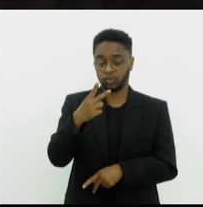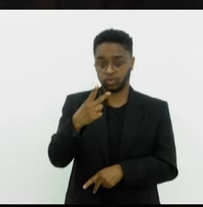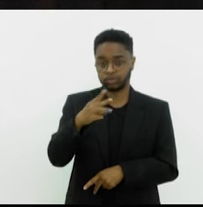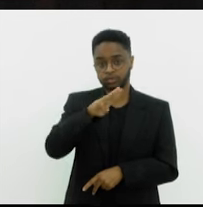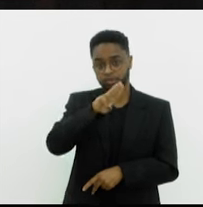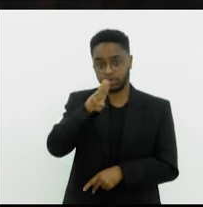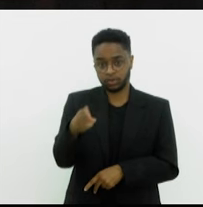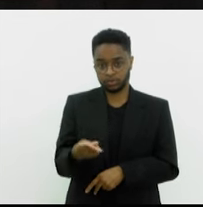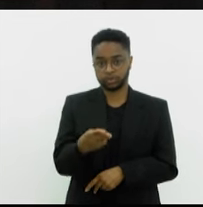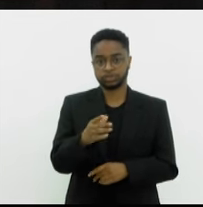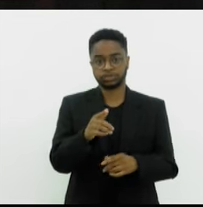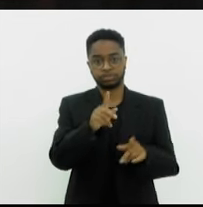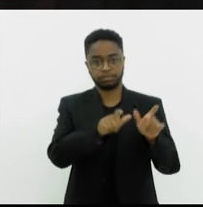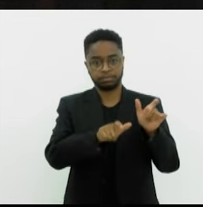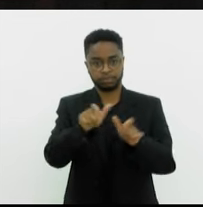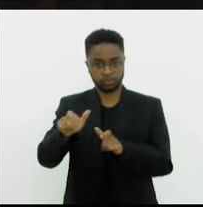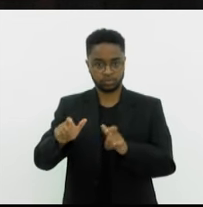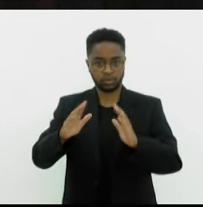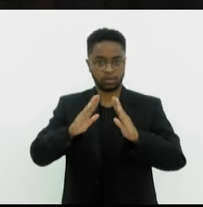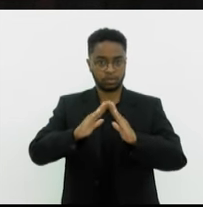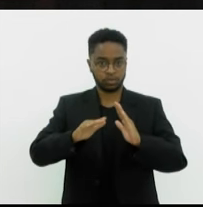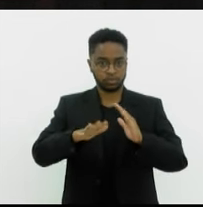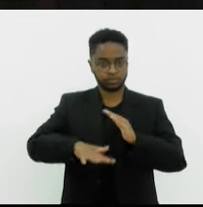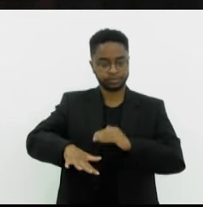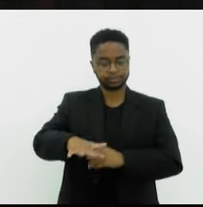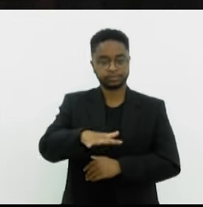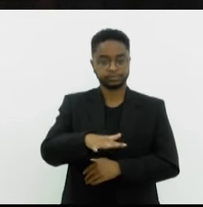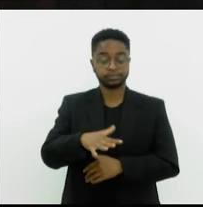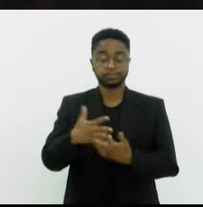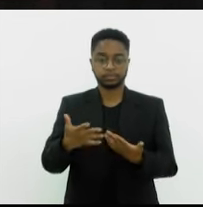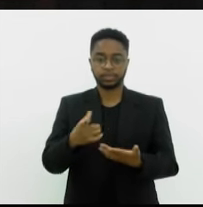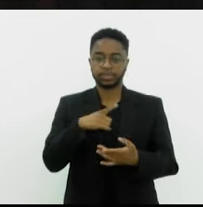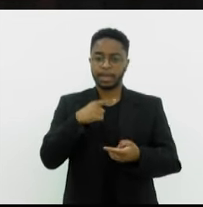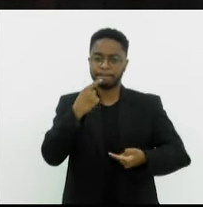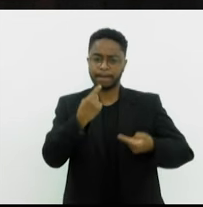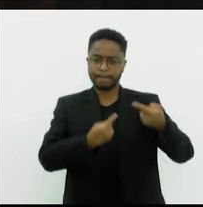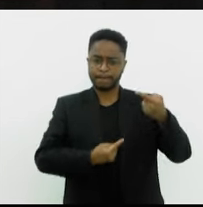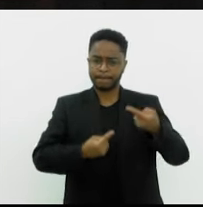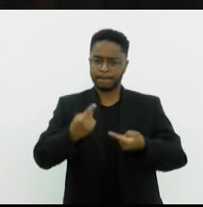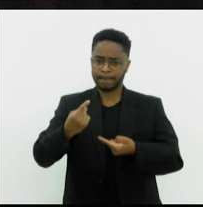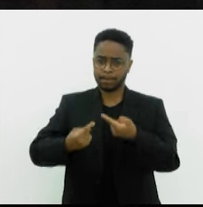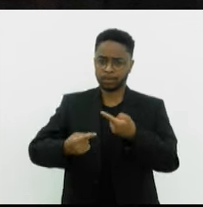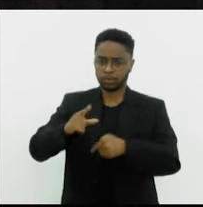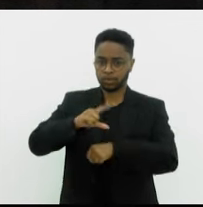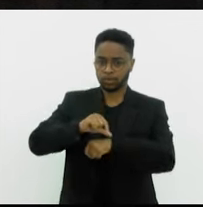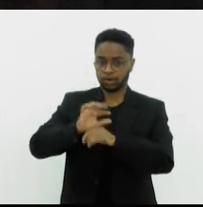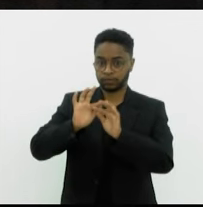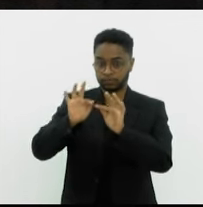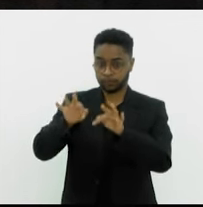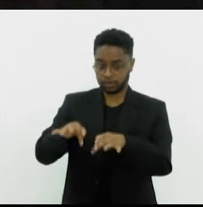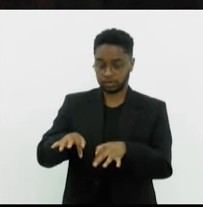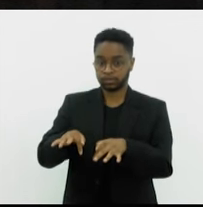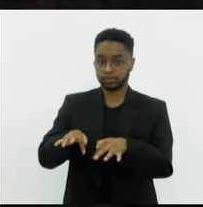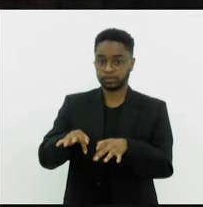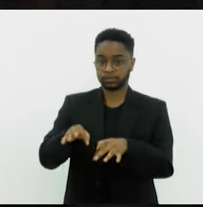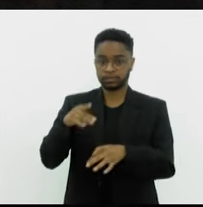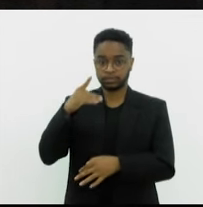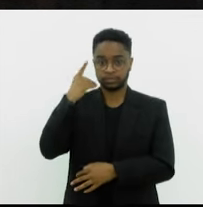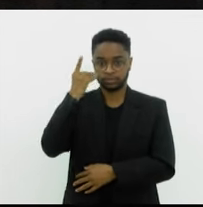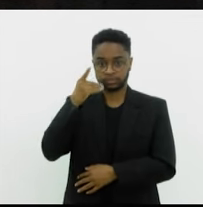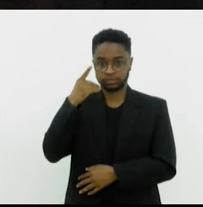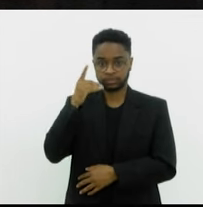presidente. E desse debate no expediente final, o